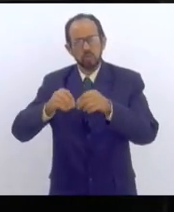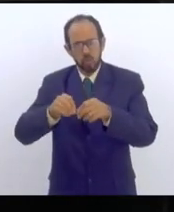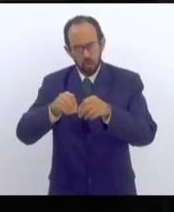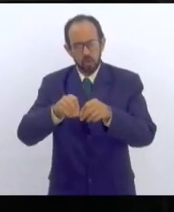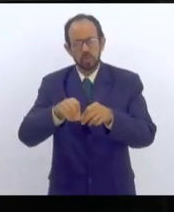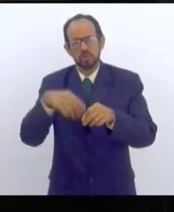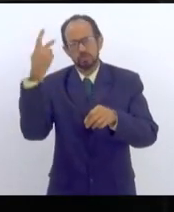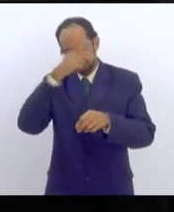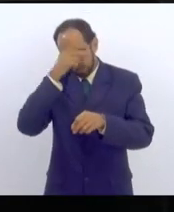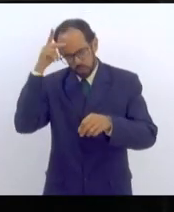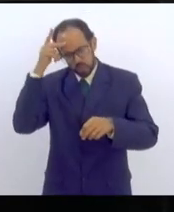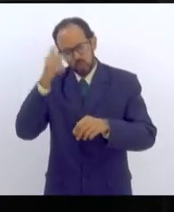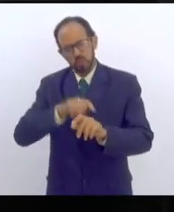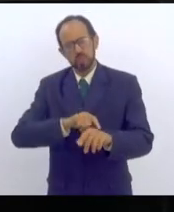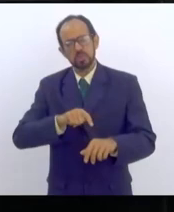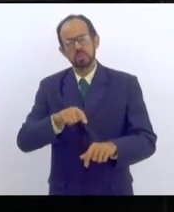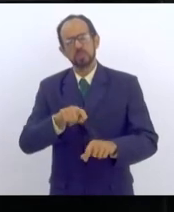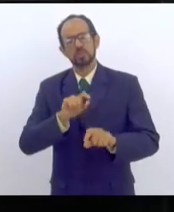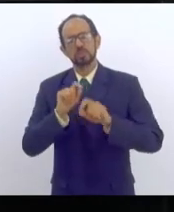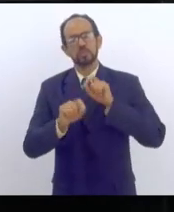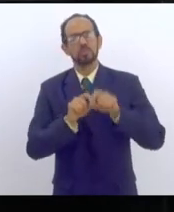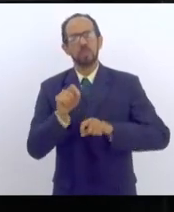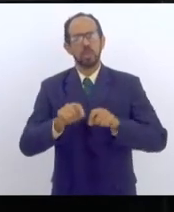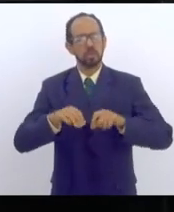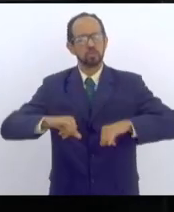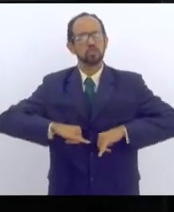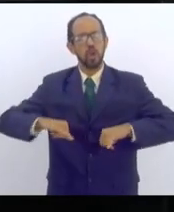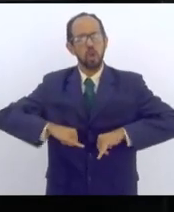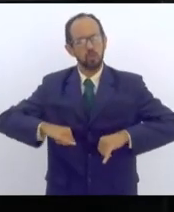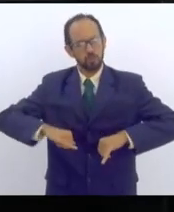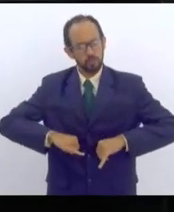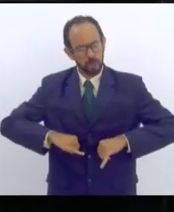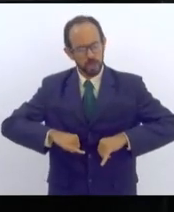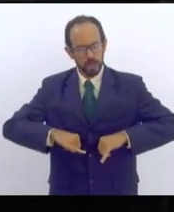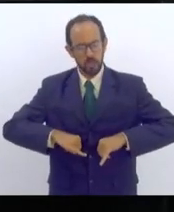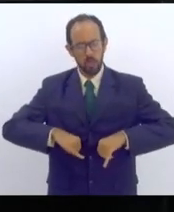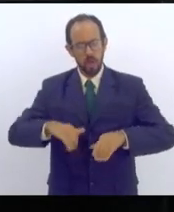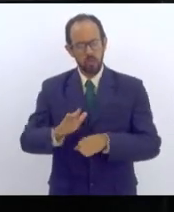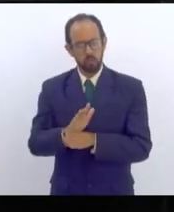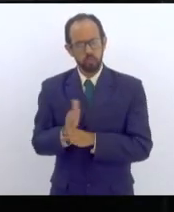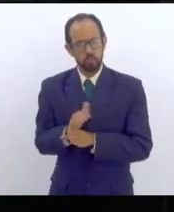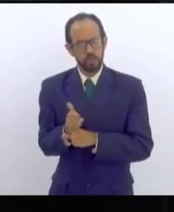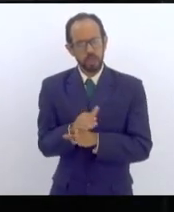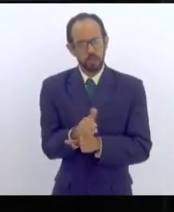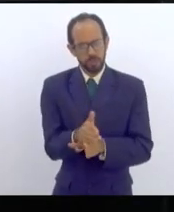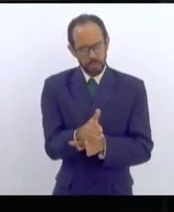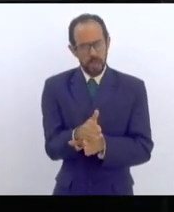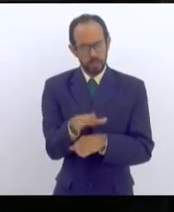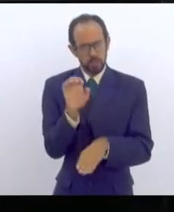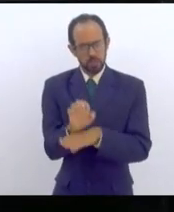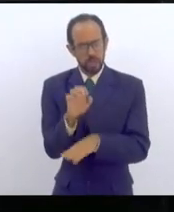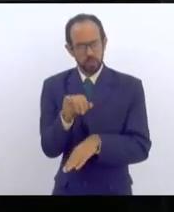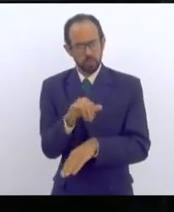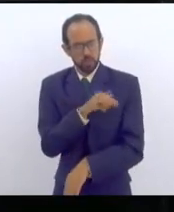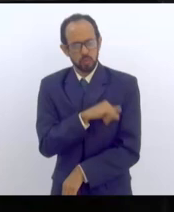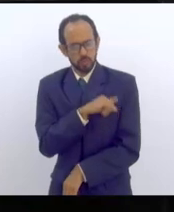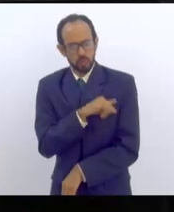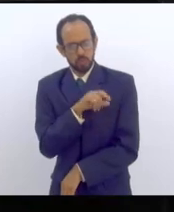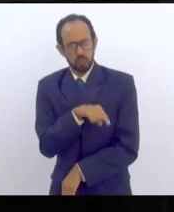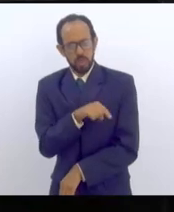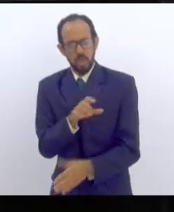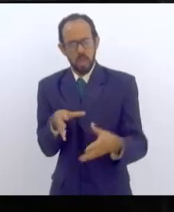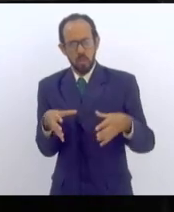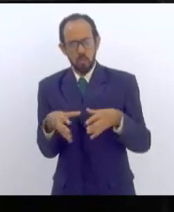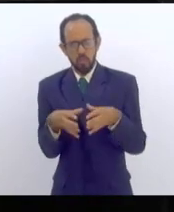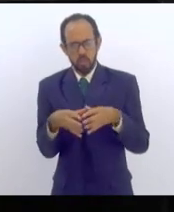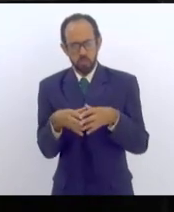cidadãos que são e que sofrem com a maior vulnerabilidade do Estado do Rio de Janeiro, que é a classe trabalhadora na